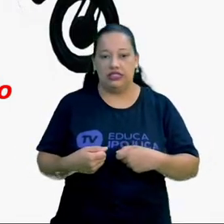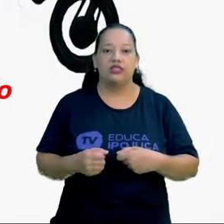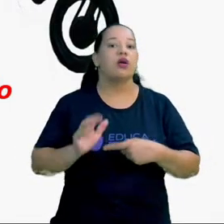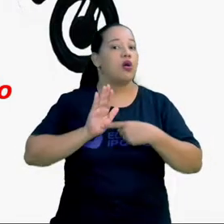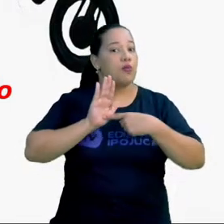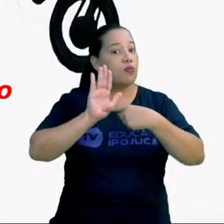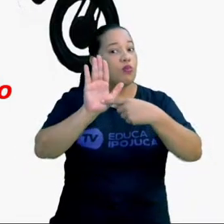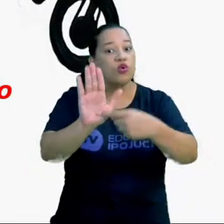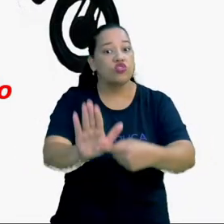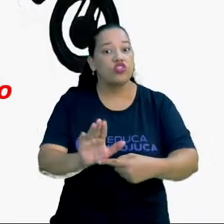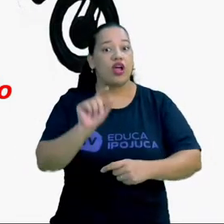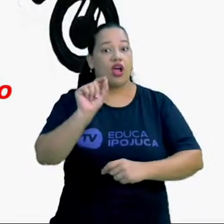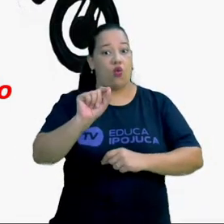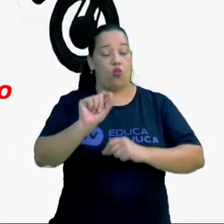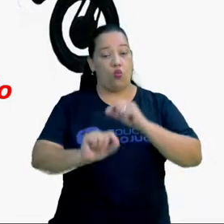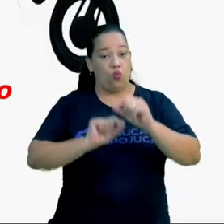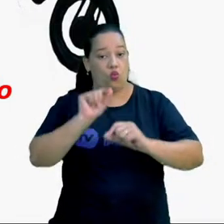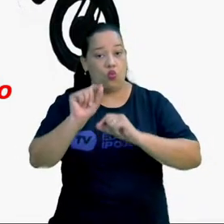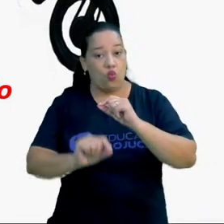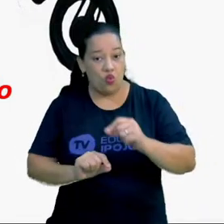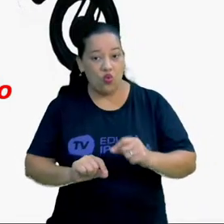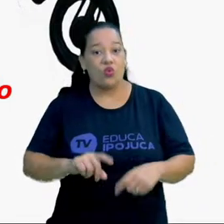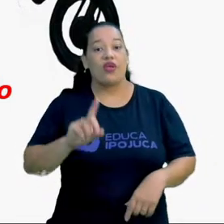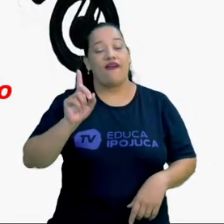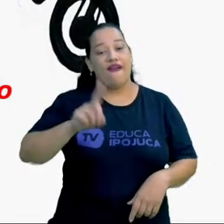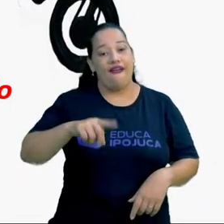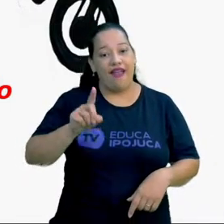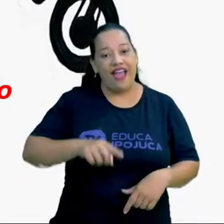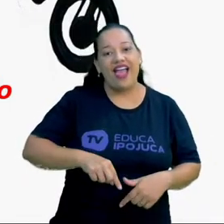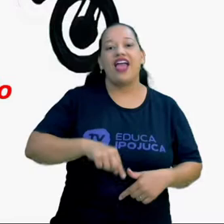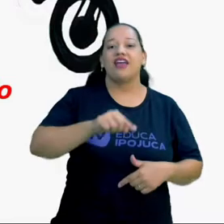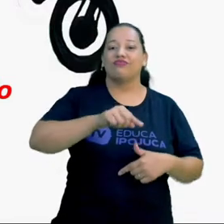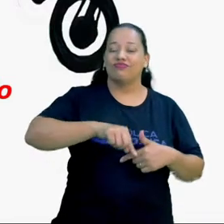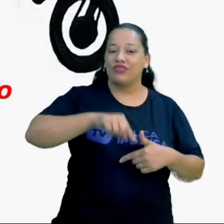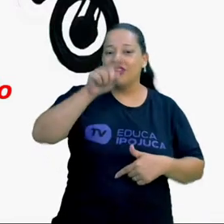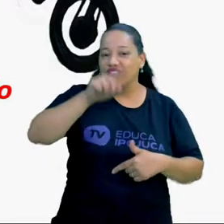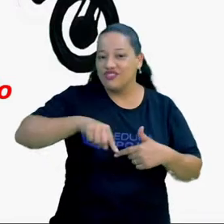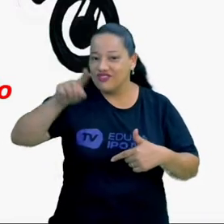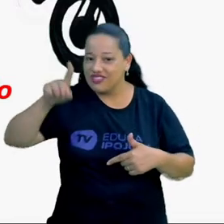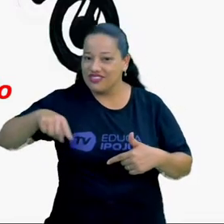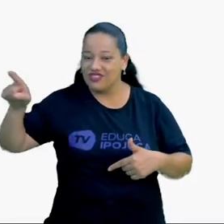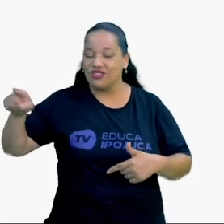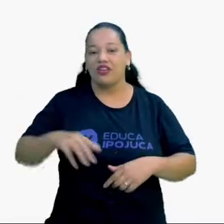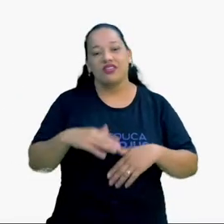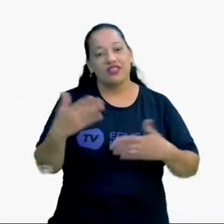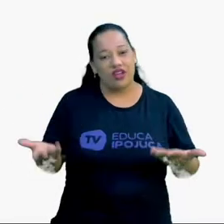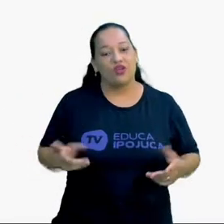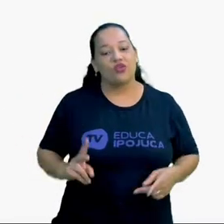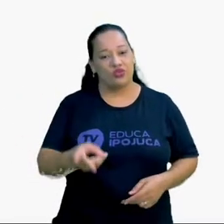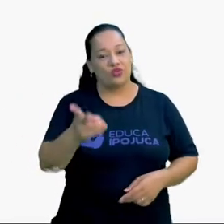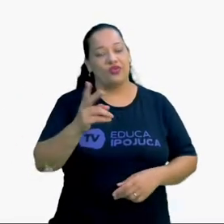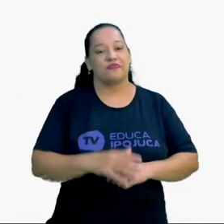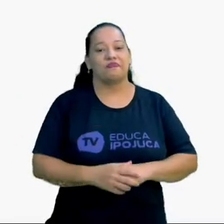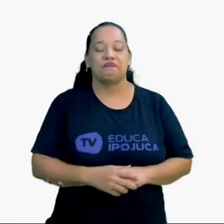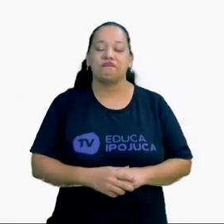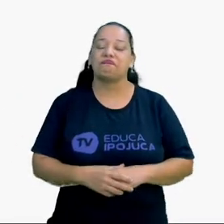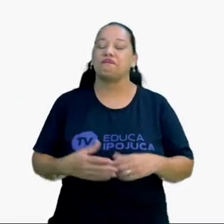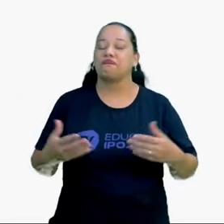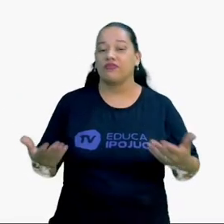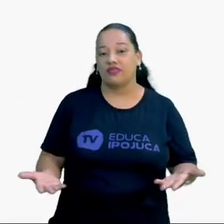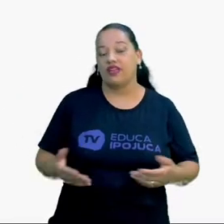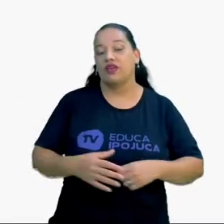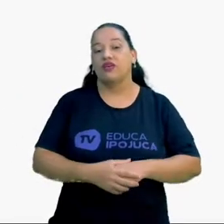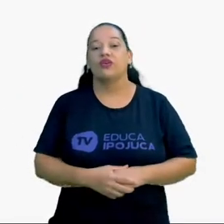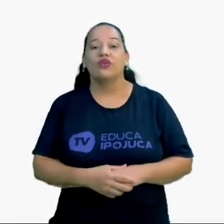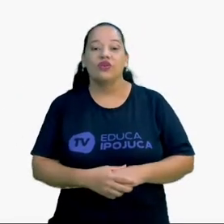a estatística, que é o assunto da aula de hoje. Vamos prosseguir. Vamos lá.